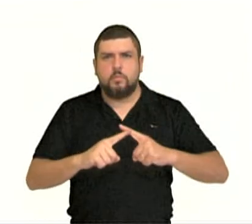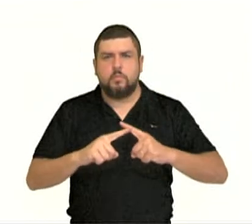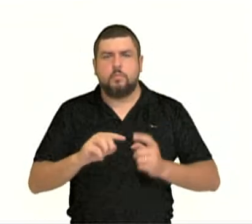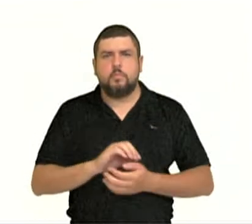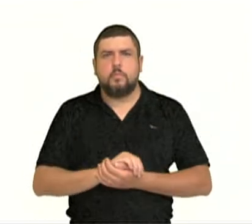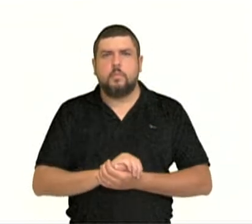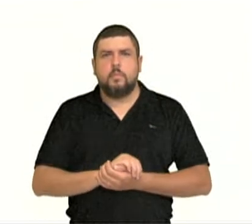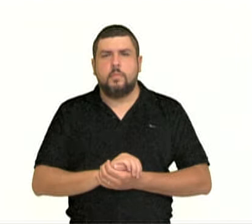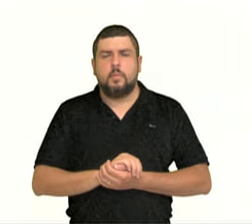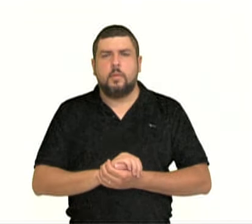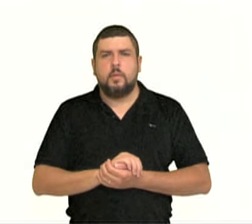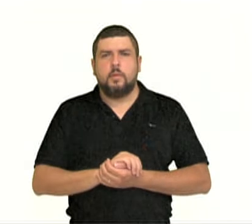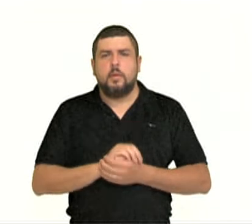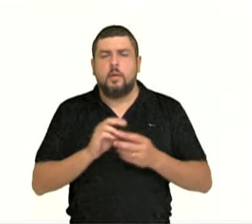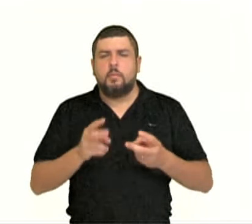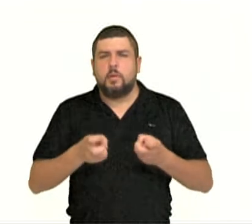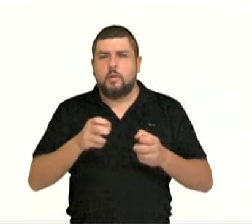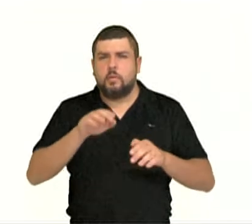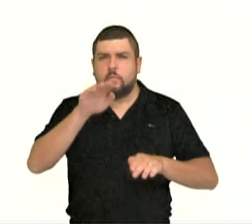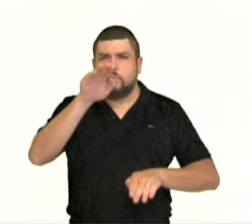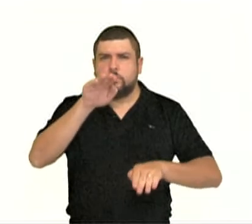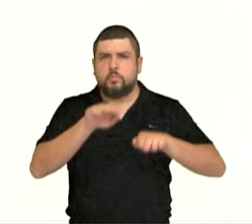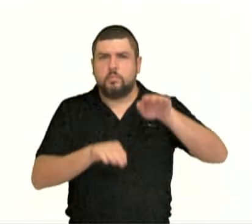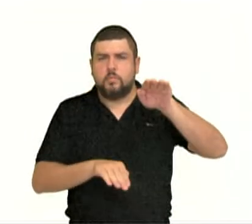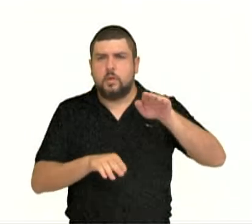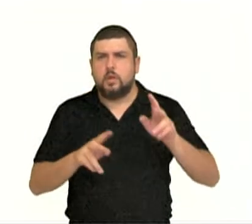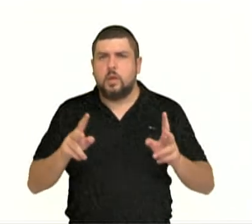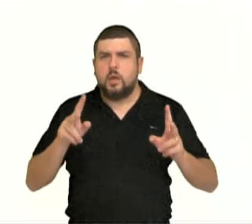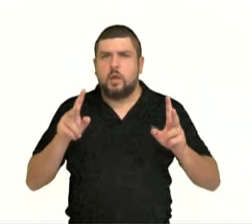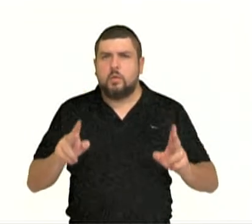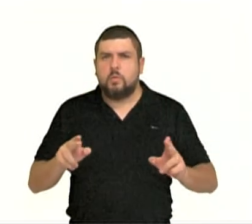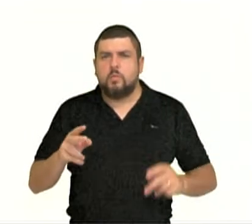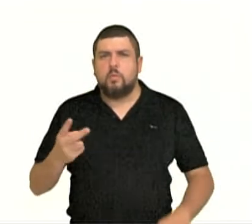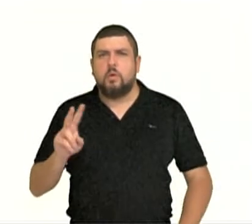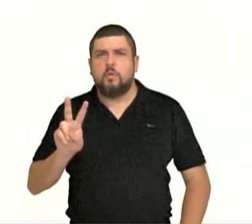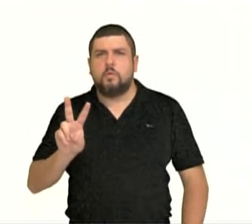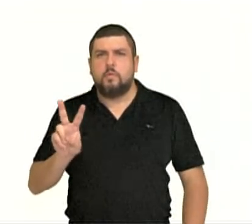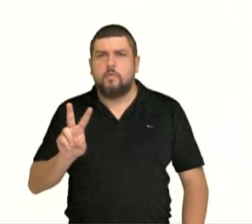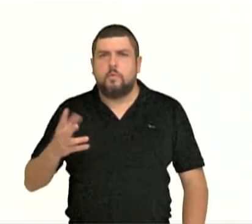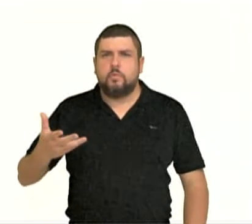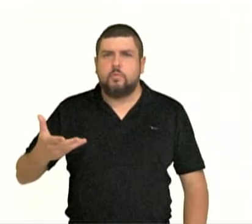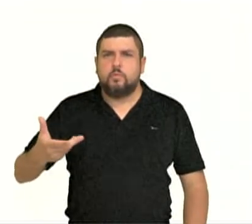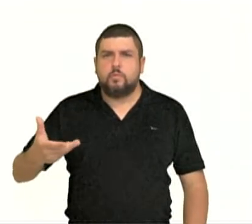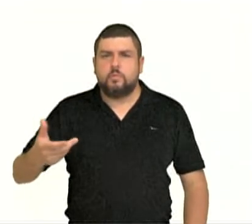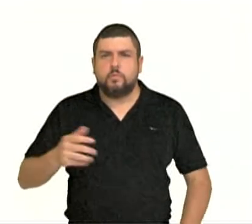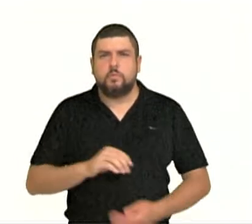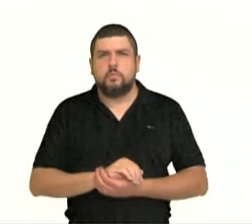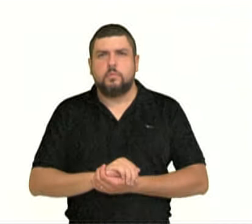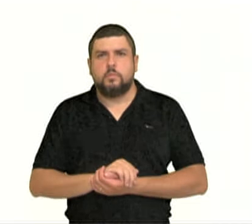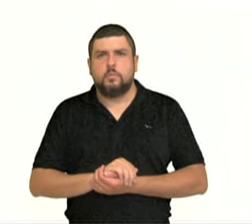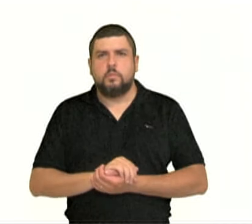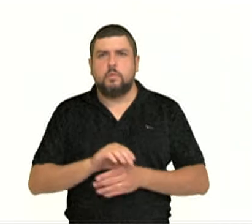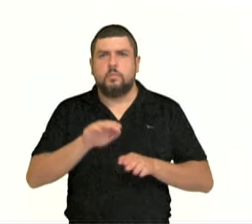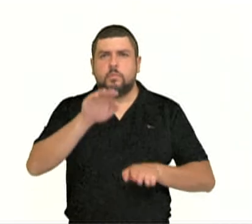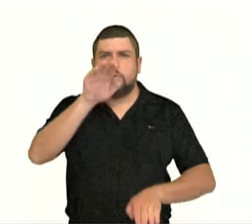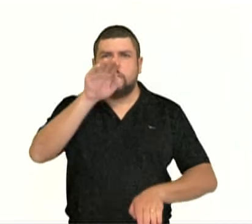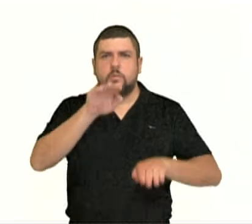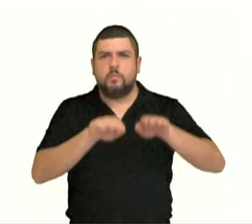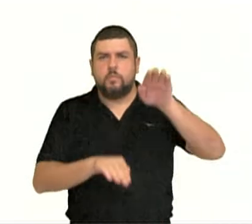mesma direção e o sentido do vetor velocidade, ou seja, quantidade de movimento ou momento linear é uma